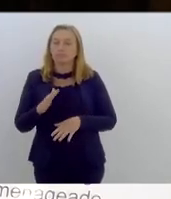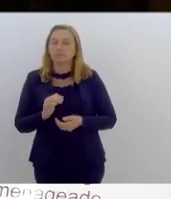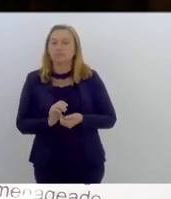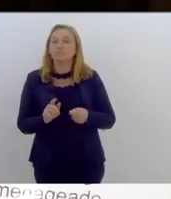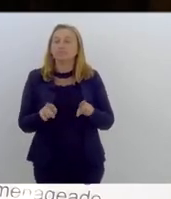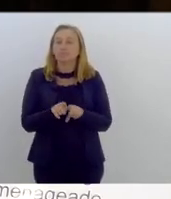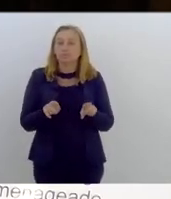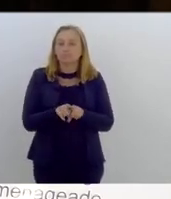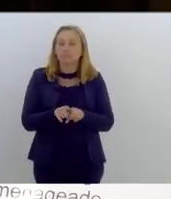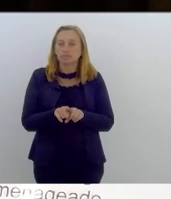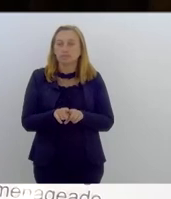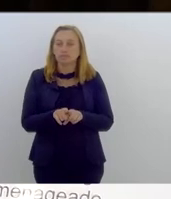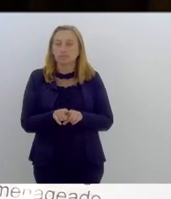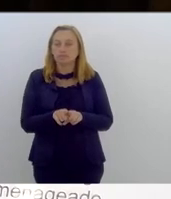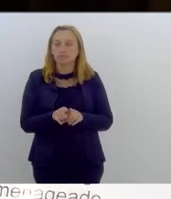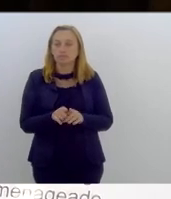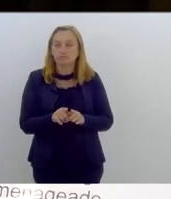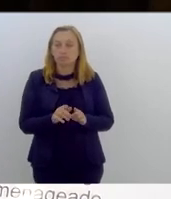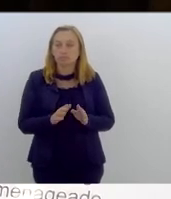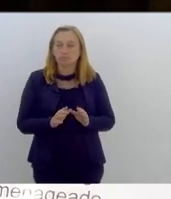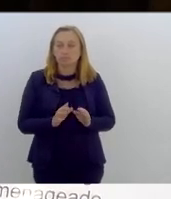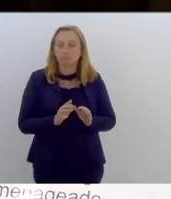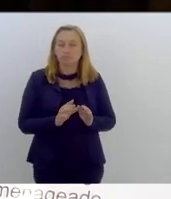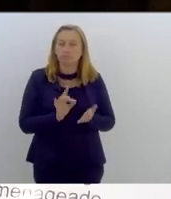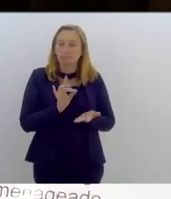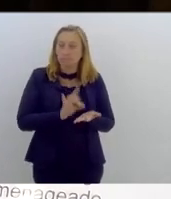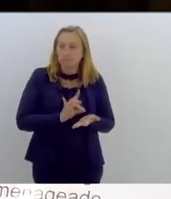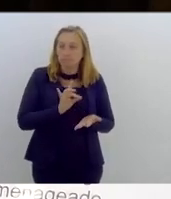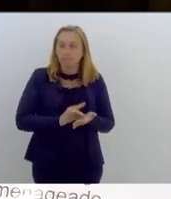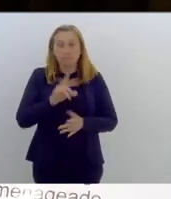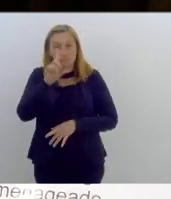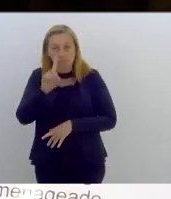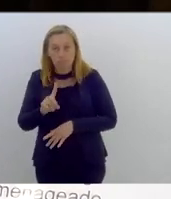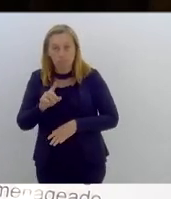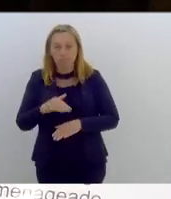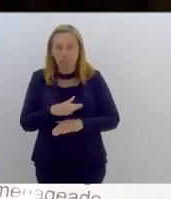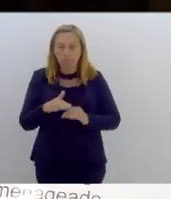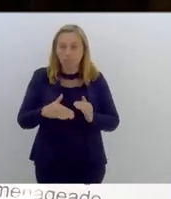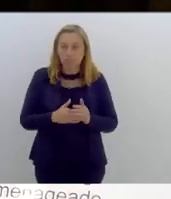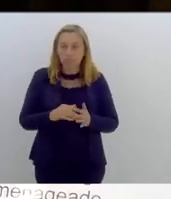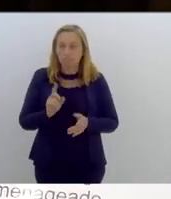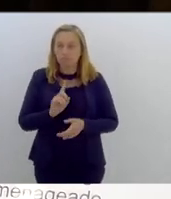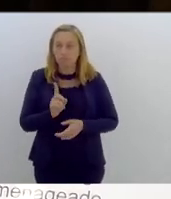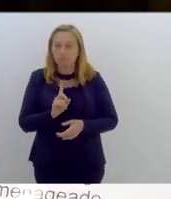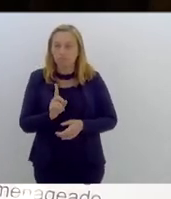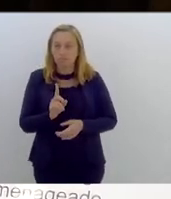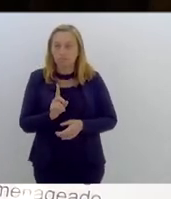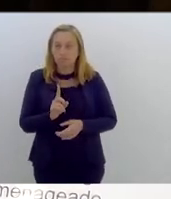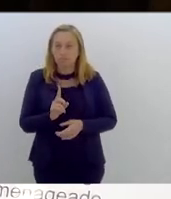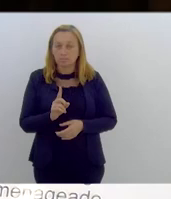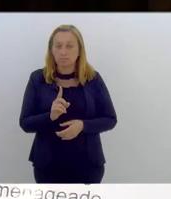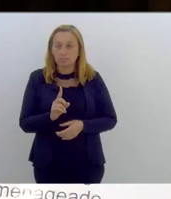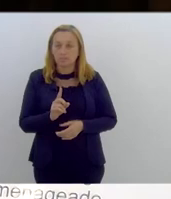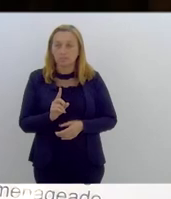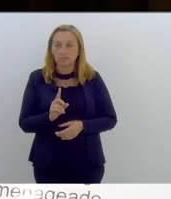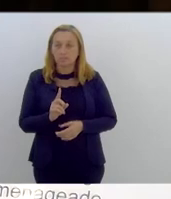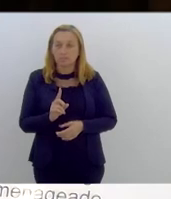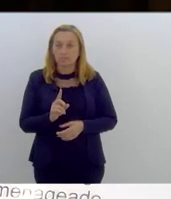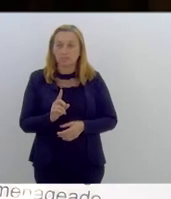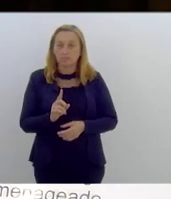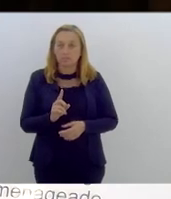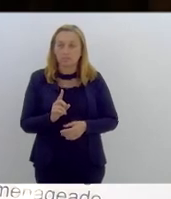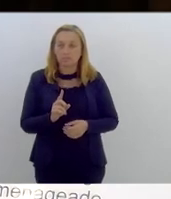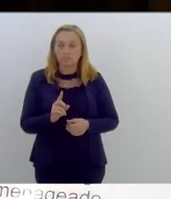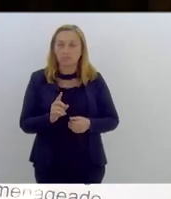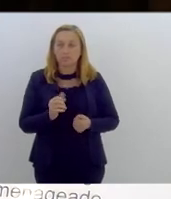for apurável um grão que seja de verdadeiro direito, e de não regatear ao atribulado o consolo